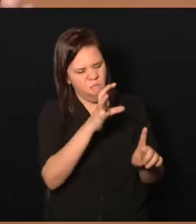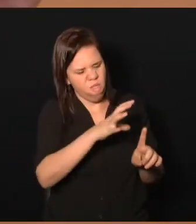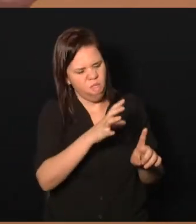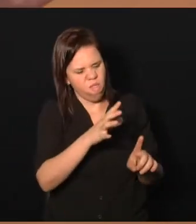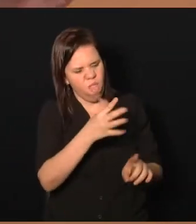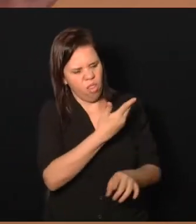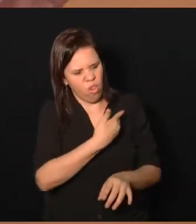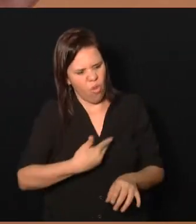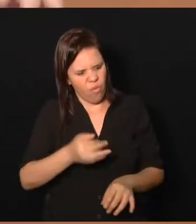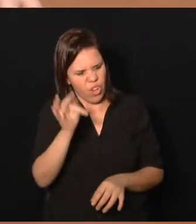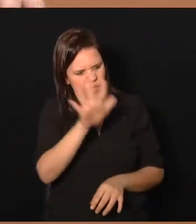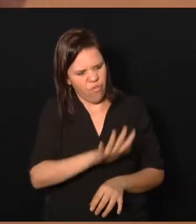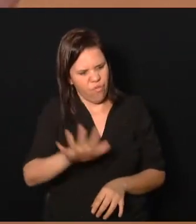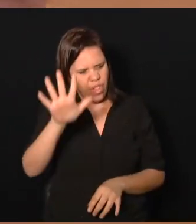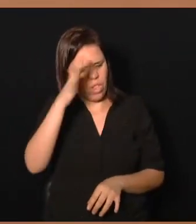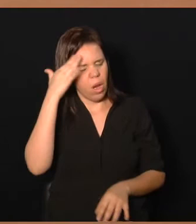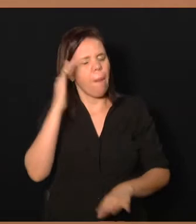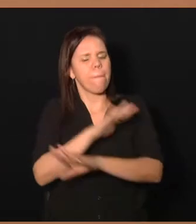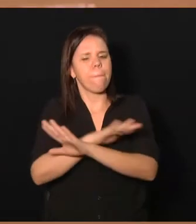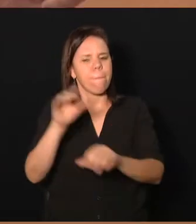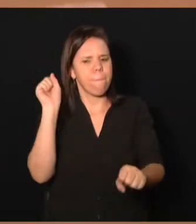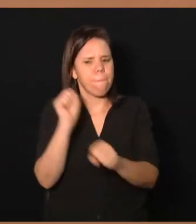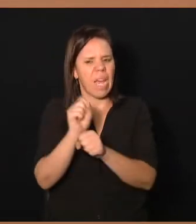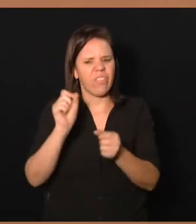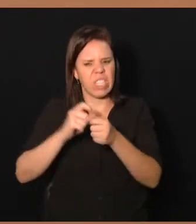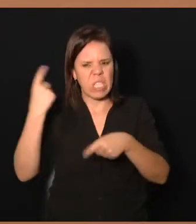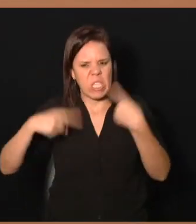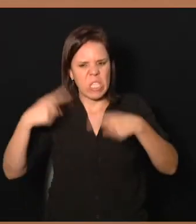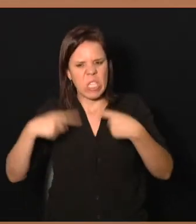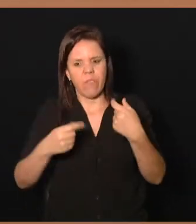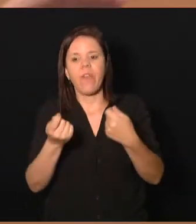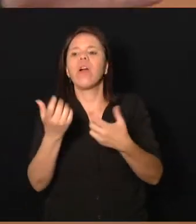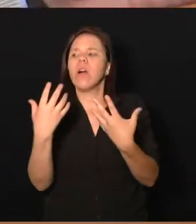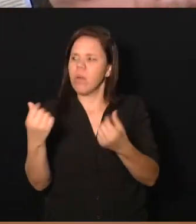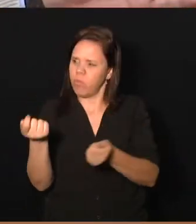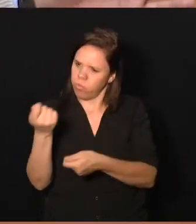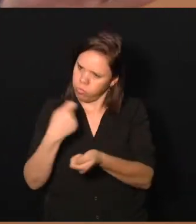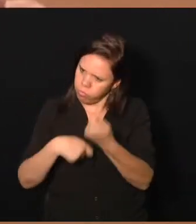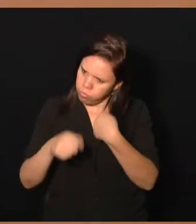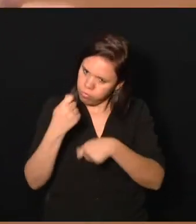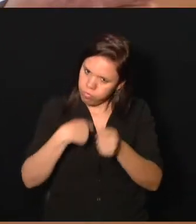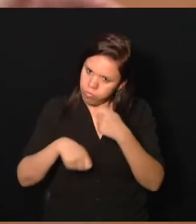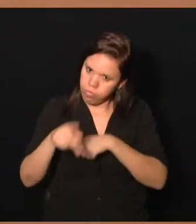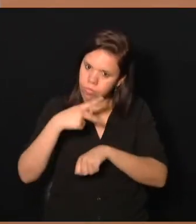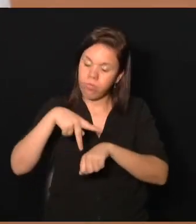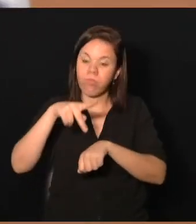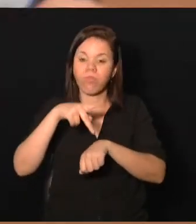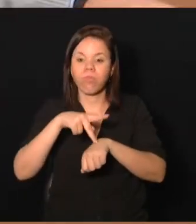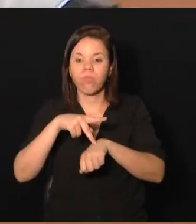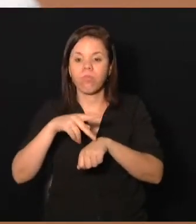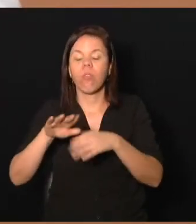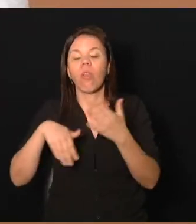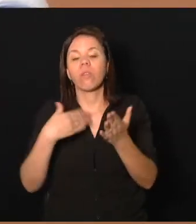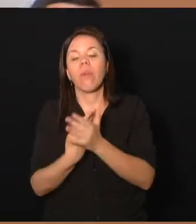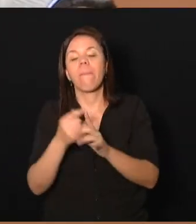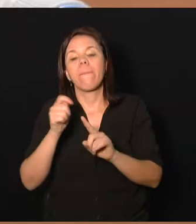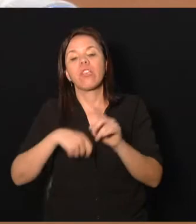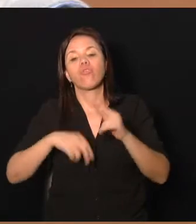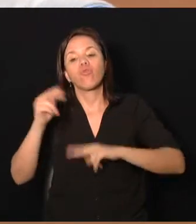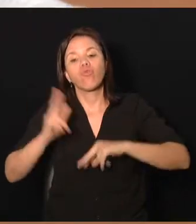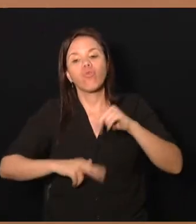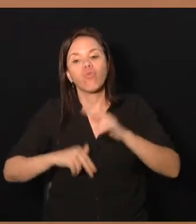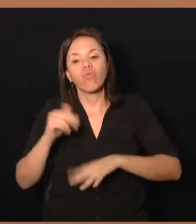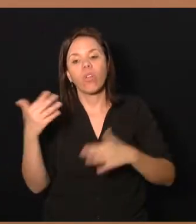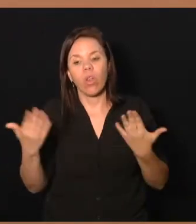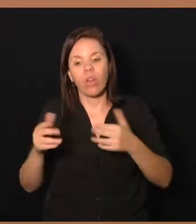federal. Eu acho que chega de fazer política, vamos administrar o nosso país. Fez política até junho, ótimo. Então, colocou a política dele,